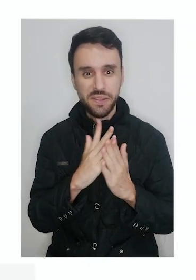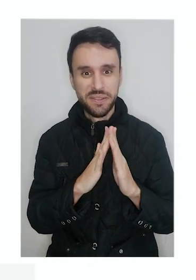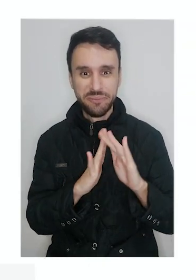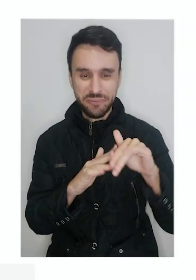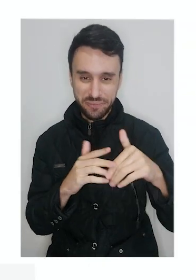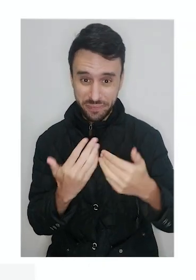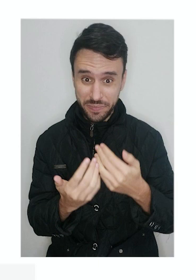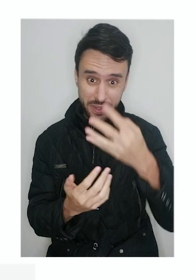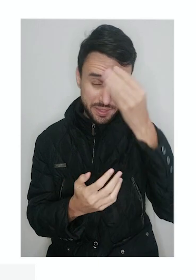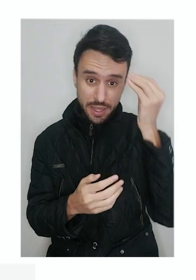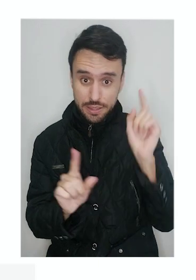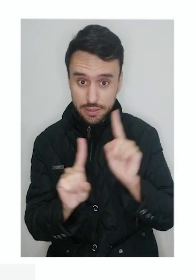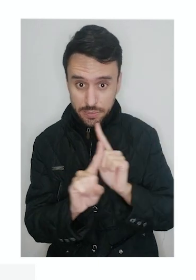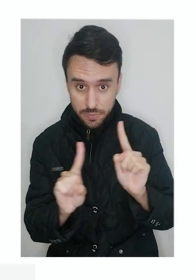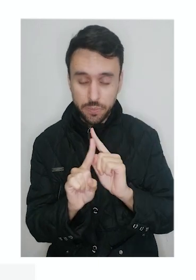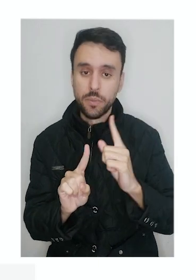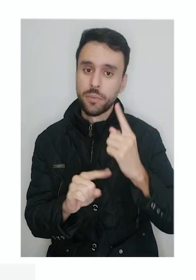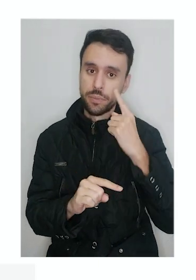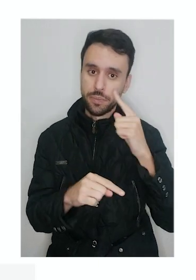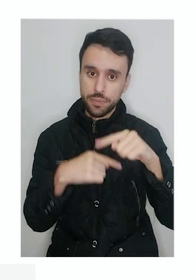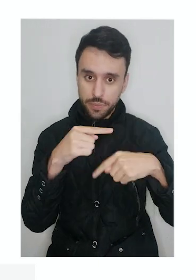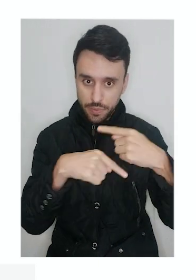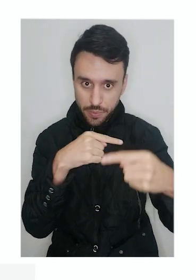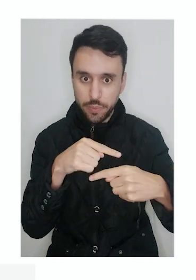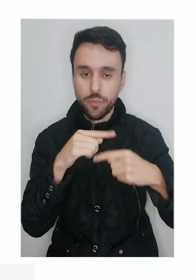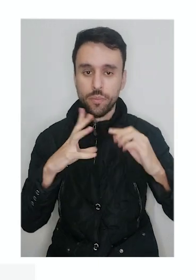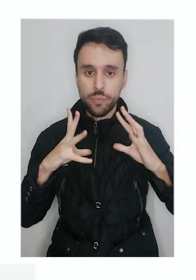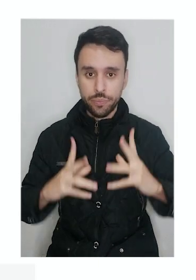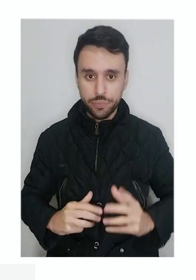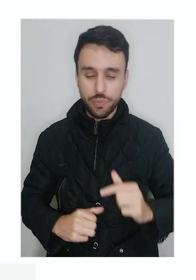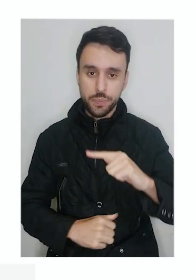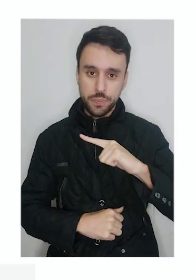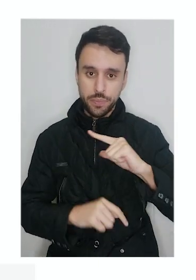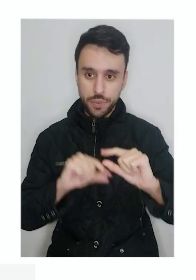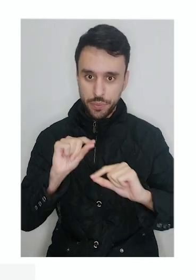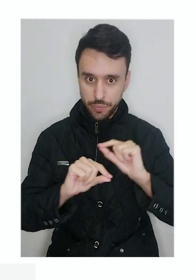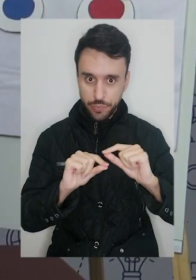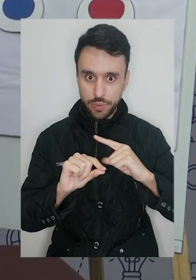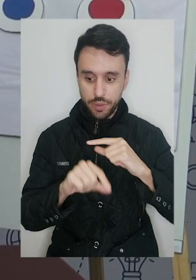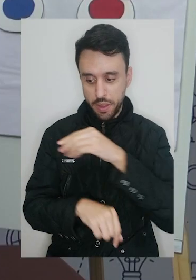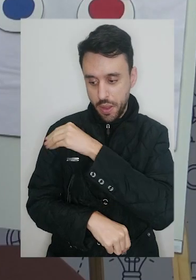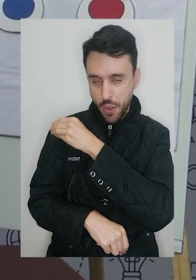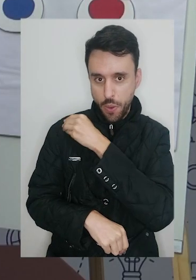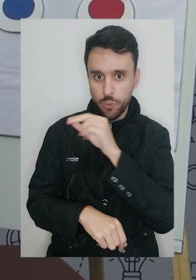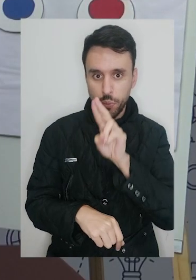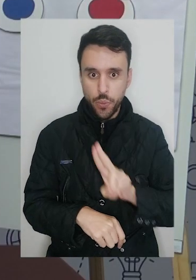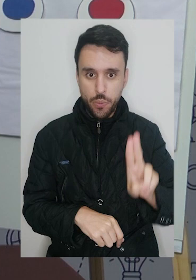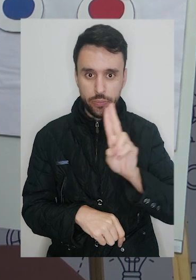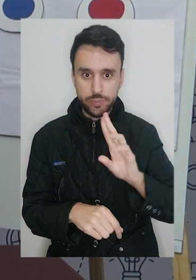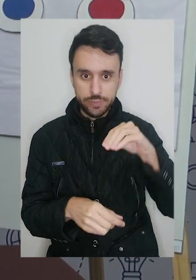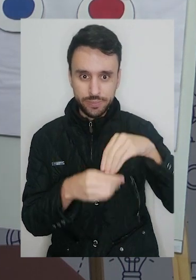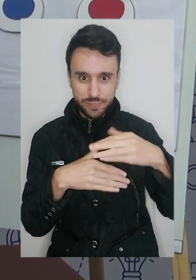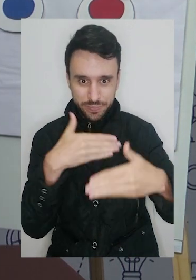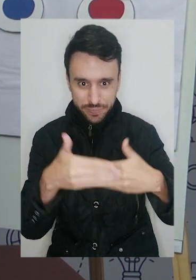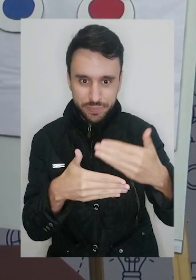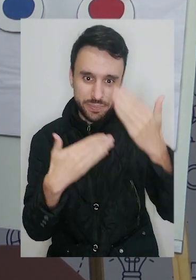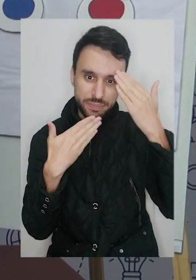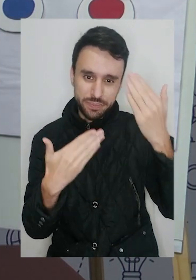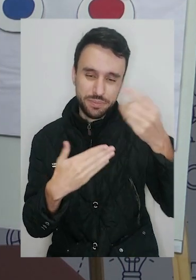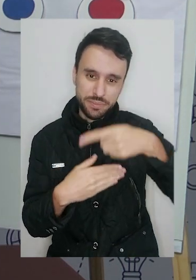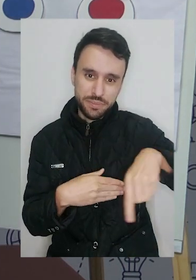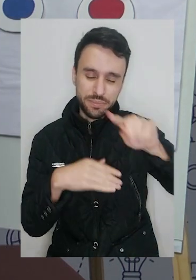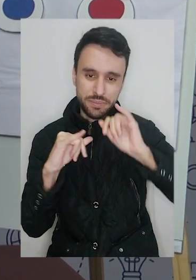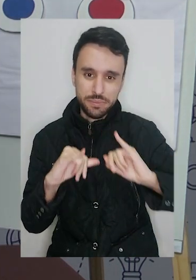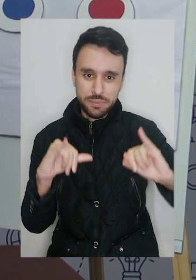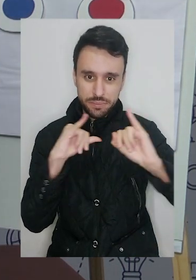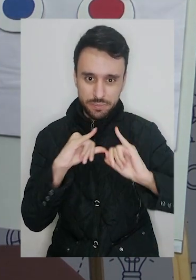e não se esqueça, após a lavagem das mãos, passe o álcool em gel, ok? Muito obrigada pelo